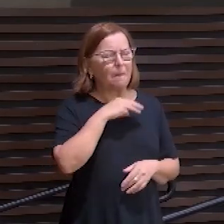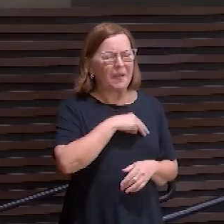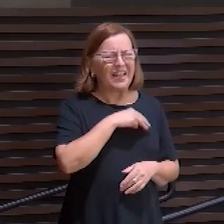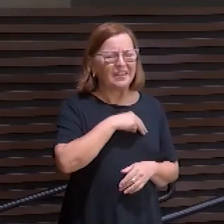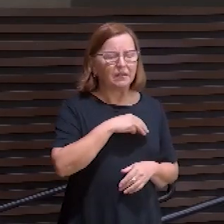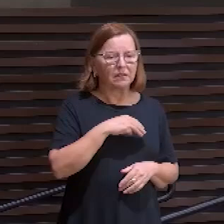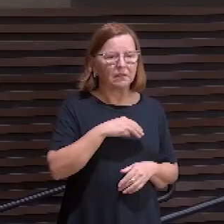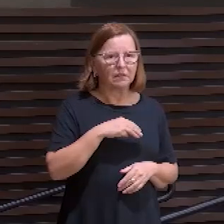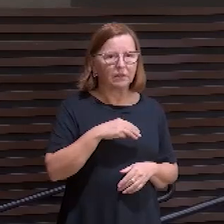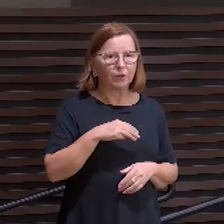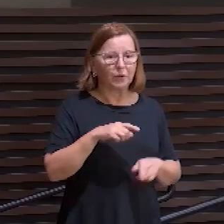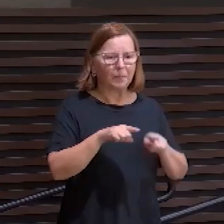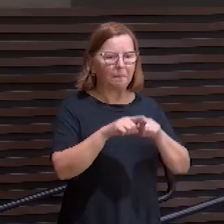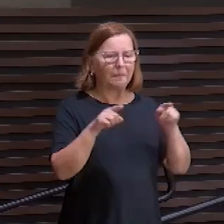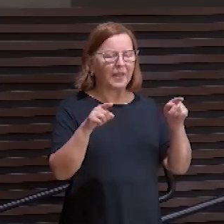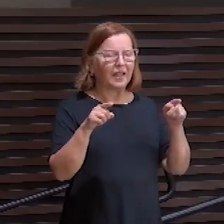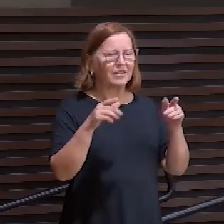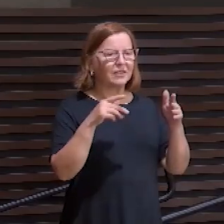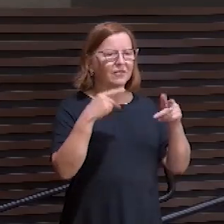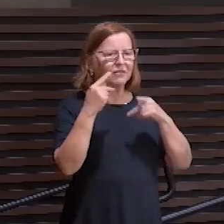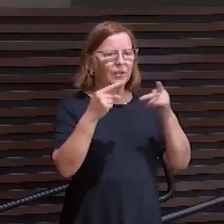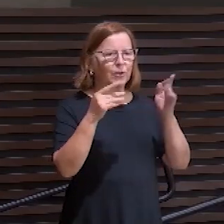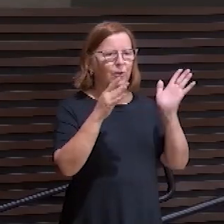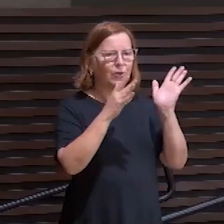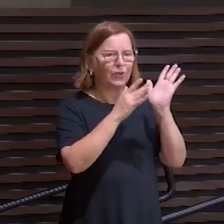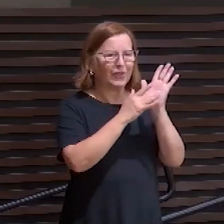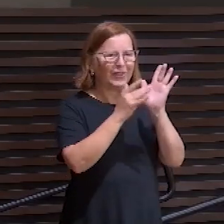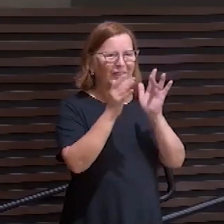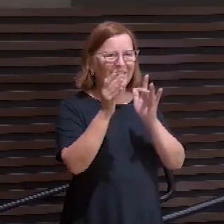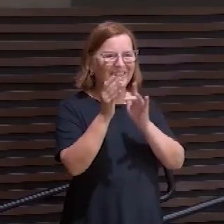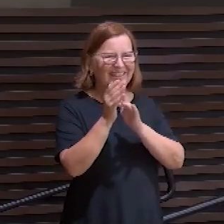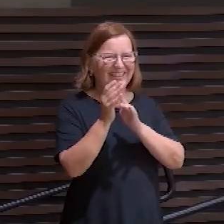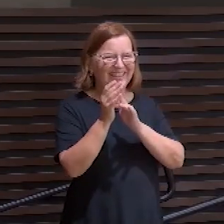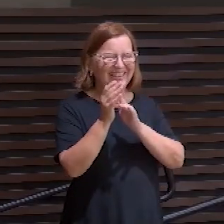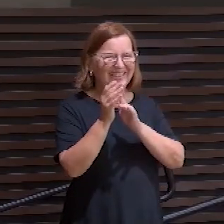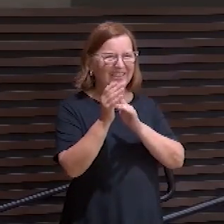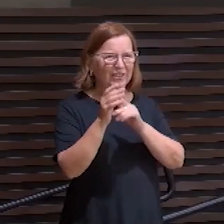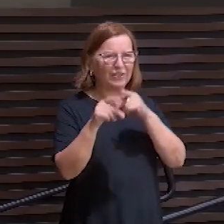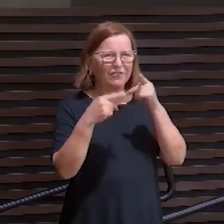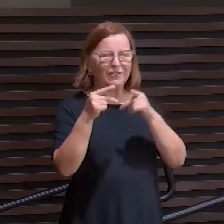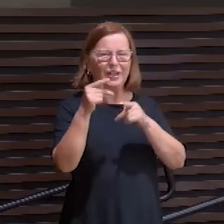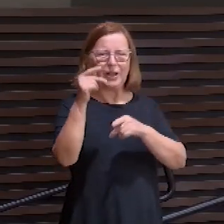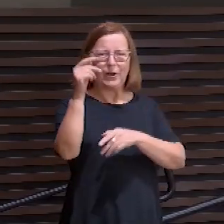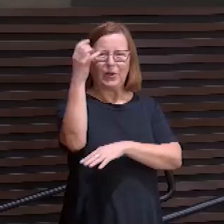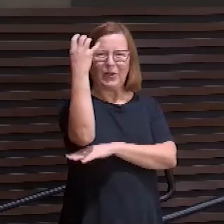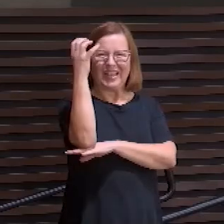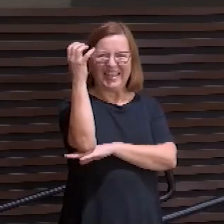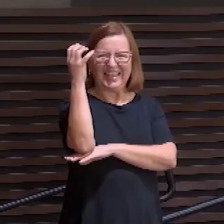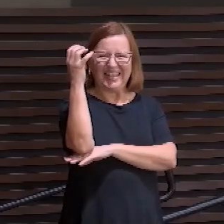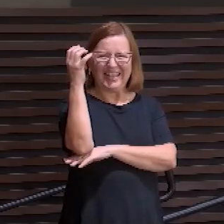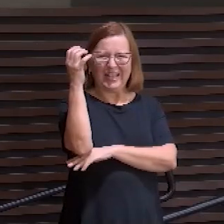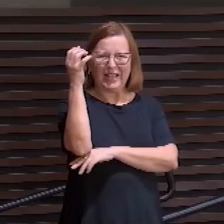assim, Jesus chegou da árvore e disse: Mateus, desce desse lugar, porque esse lugar é do Zaqueu.